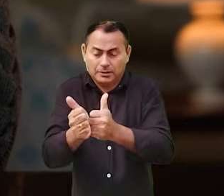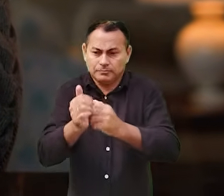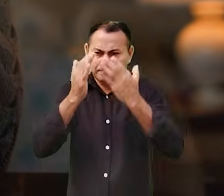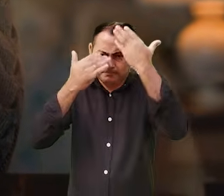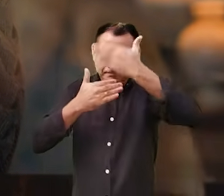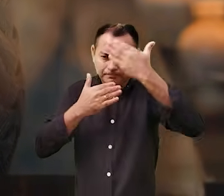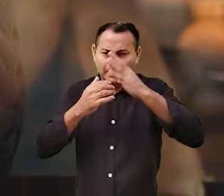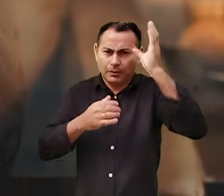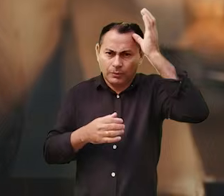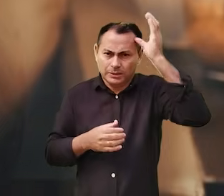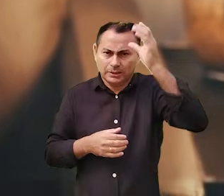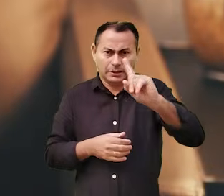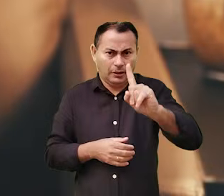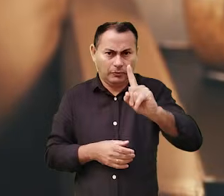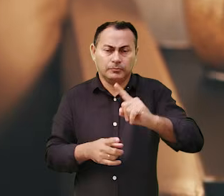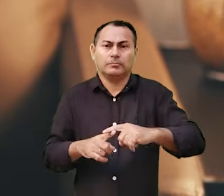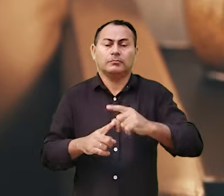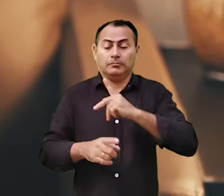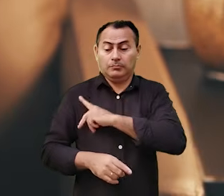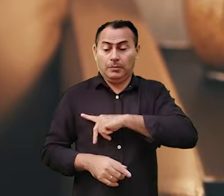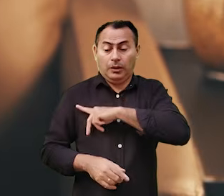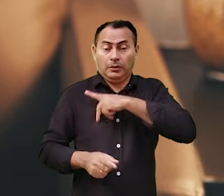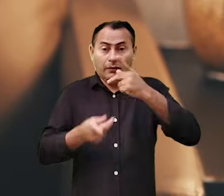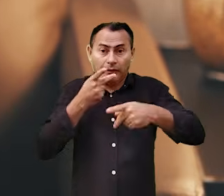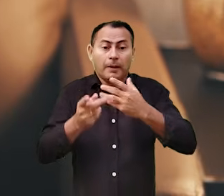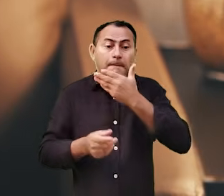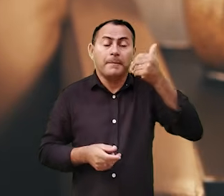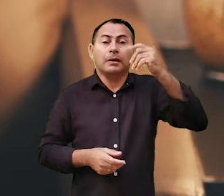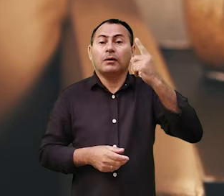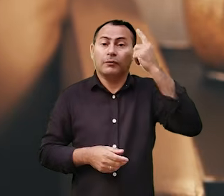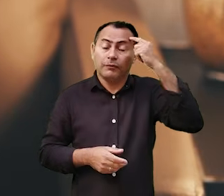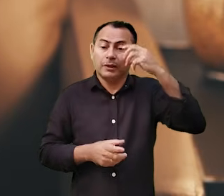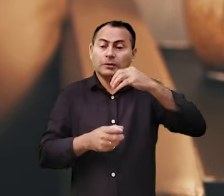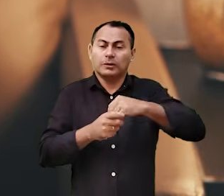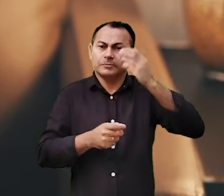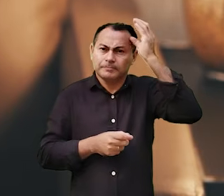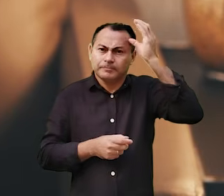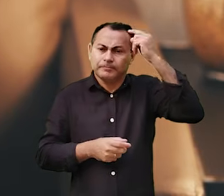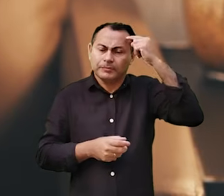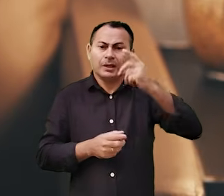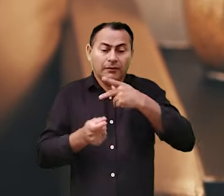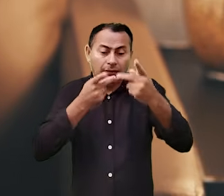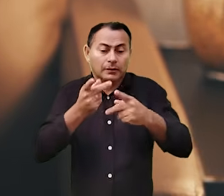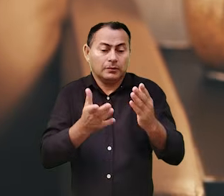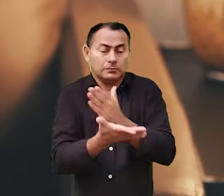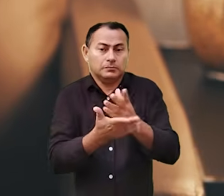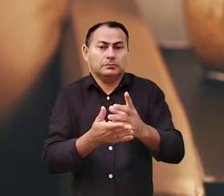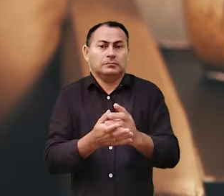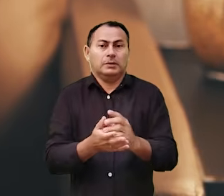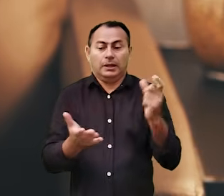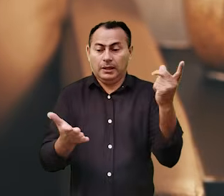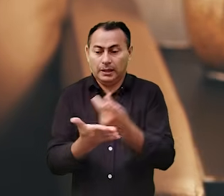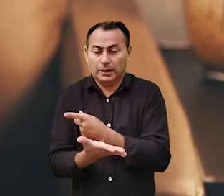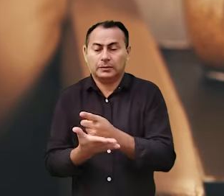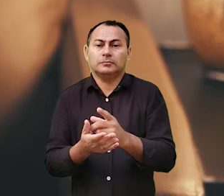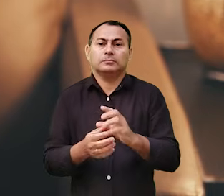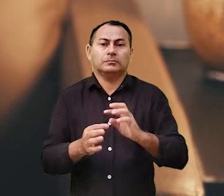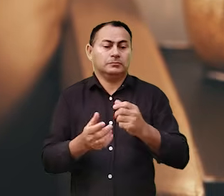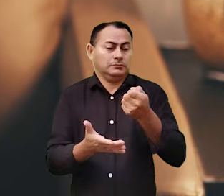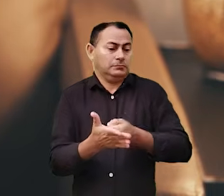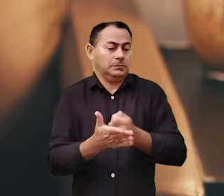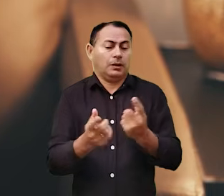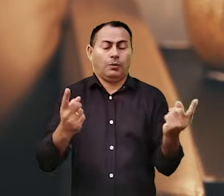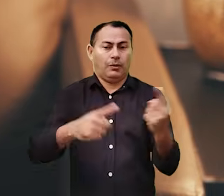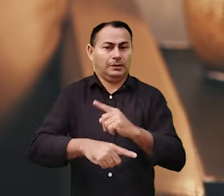seguir cegamente a consciência. Paulo estava dizendo que é melhor ouvirmos nossa consciência, e se ela diz que alguma coisa é errada,